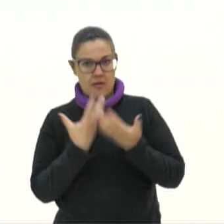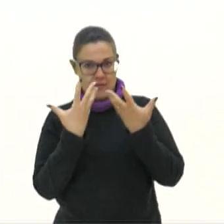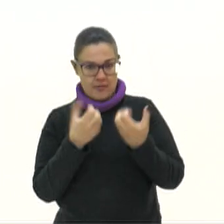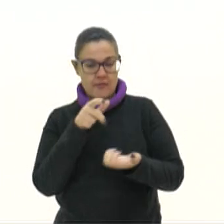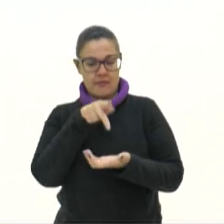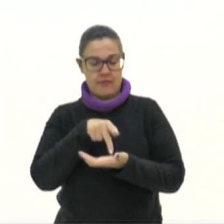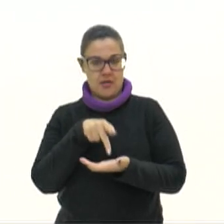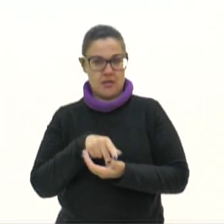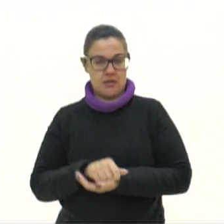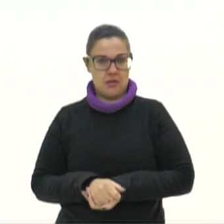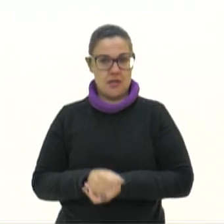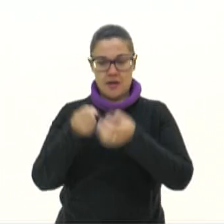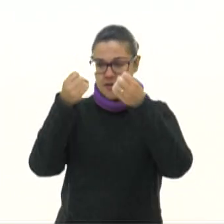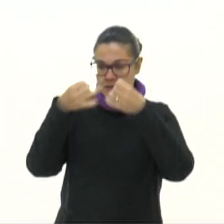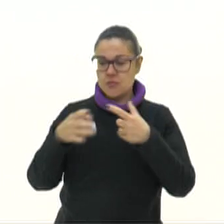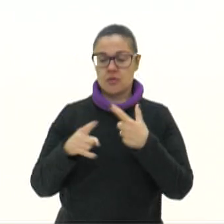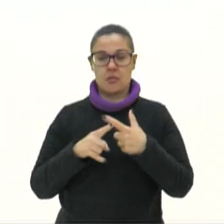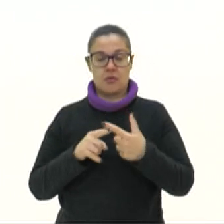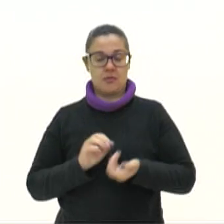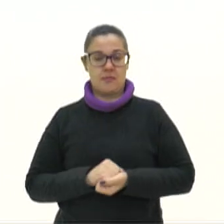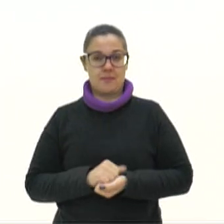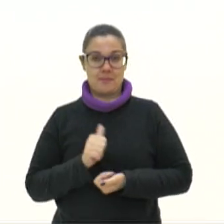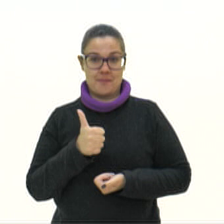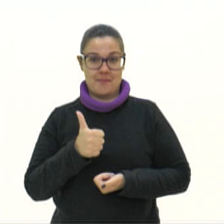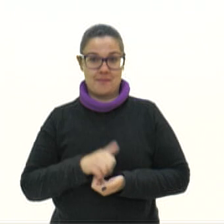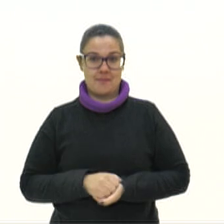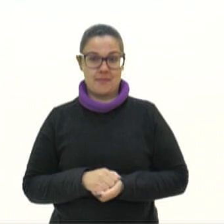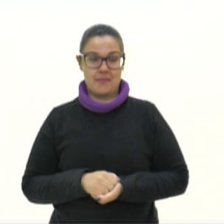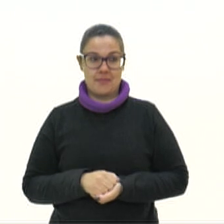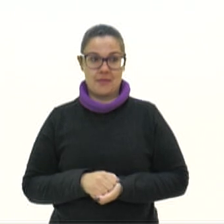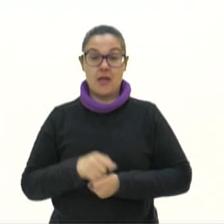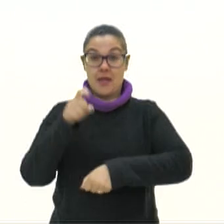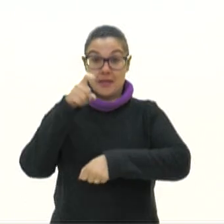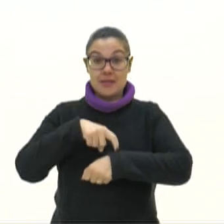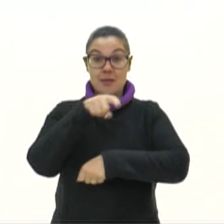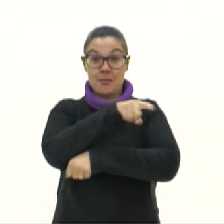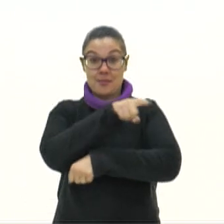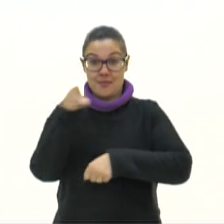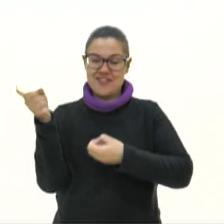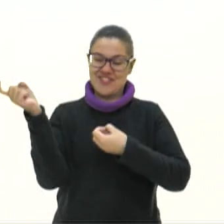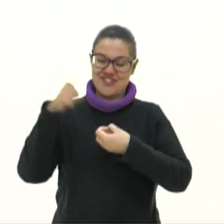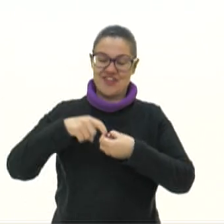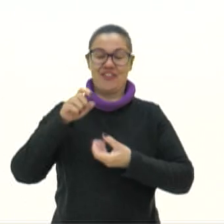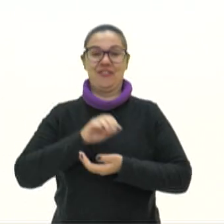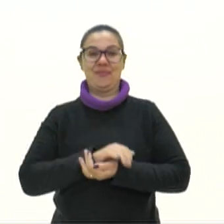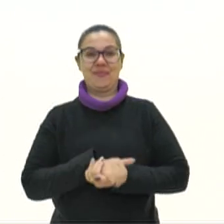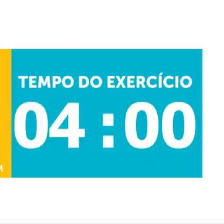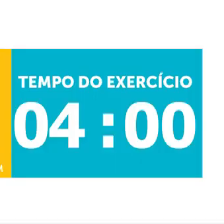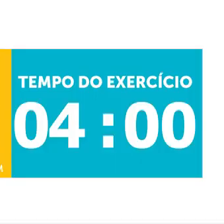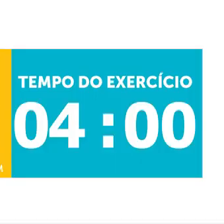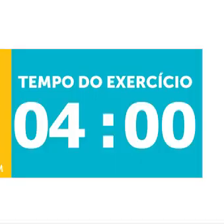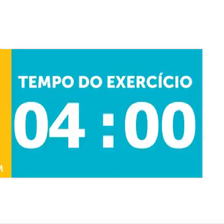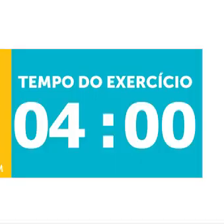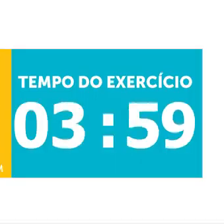é verdadeira? Justifique a sua resposta, beleza? Pessoal, tempo para vocês, já voltamos.